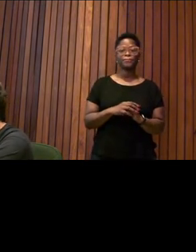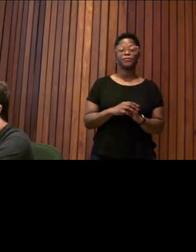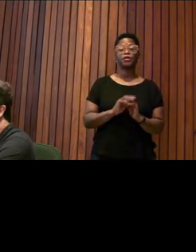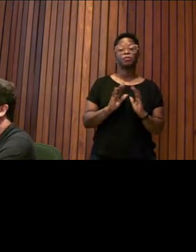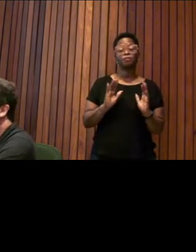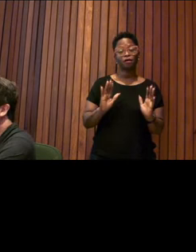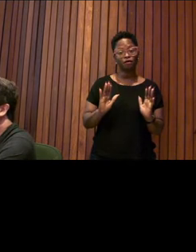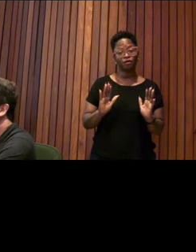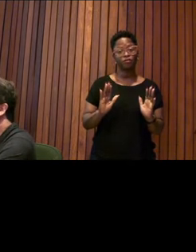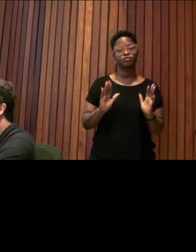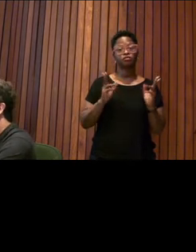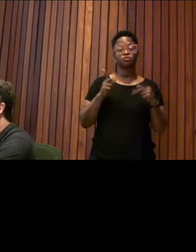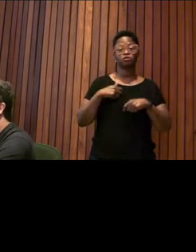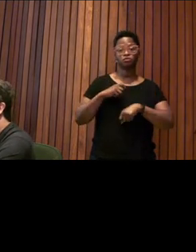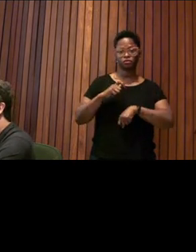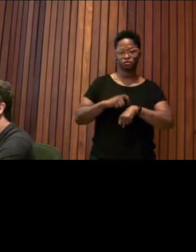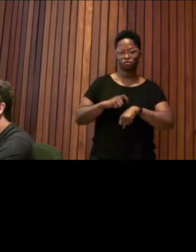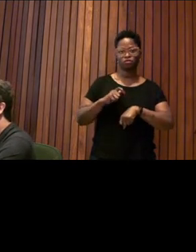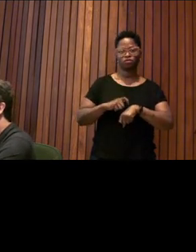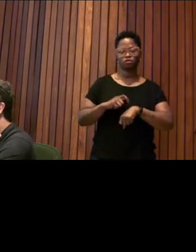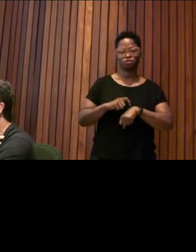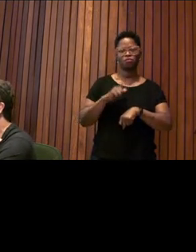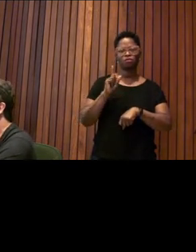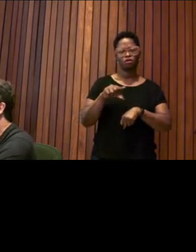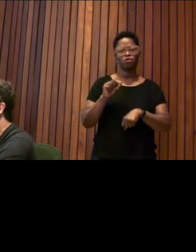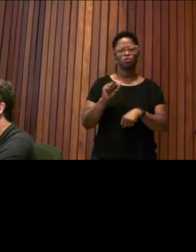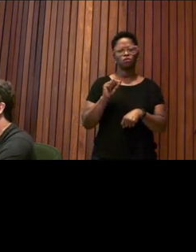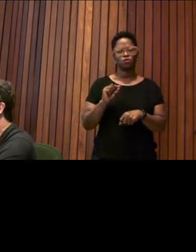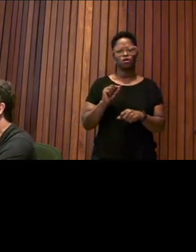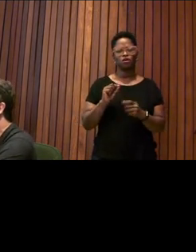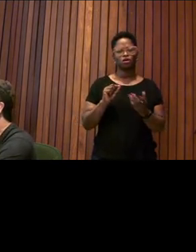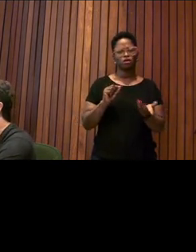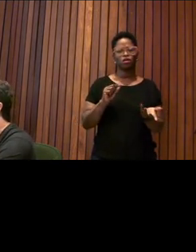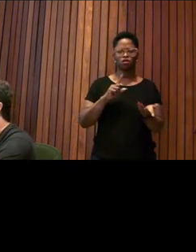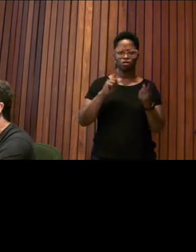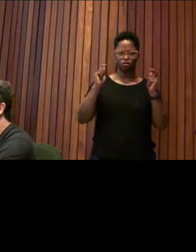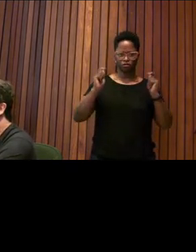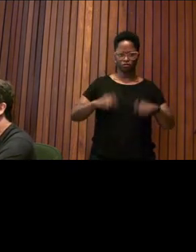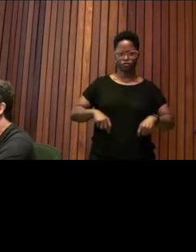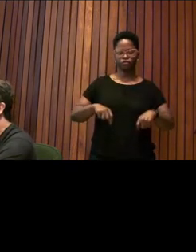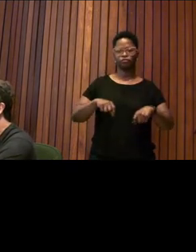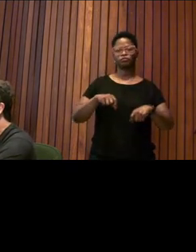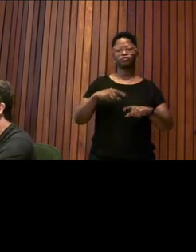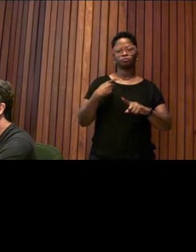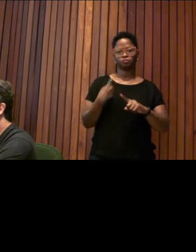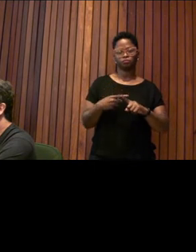Mas, ao mesmo tempo, foi uma oportunidade de